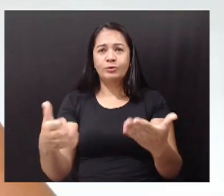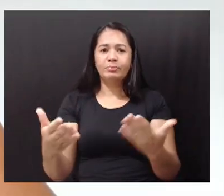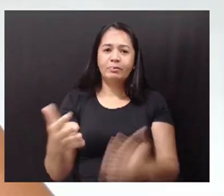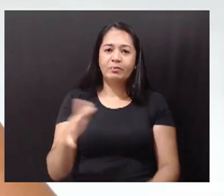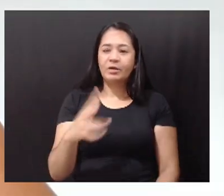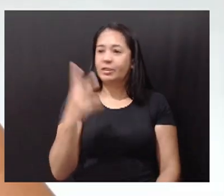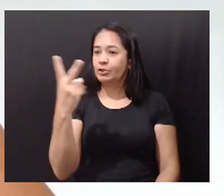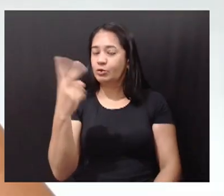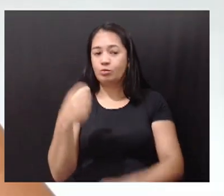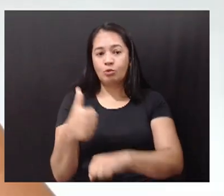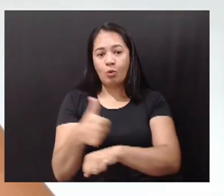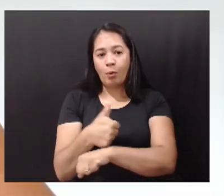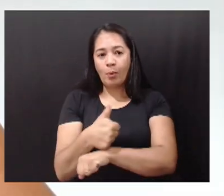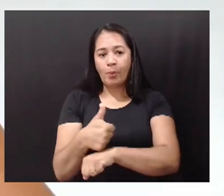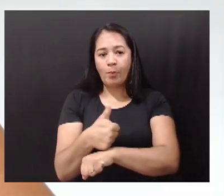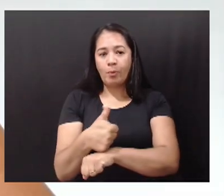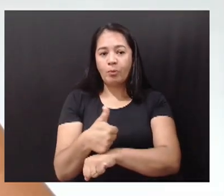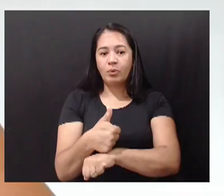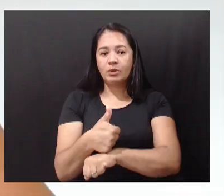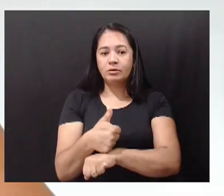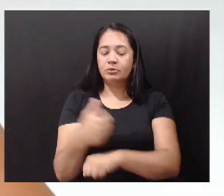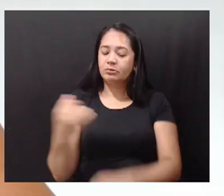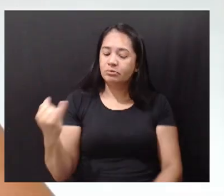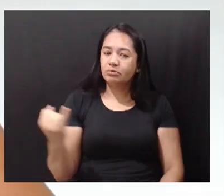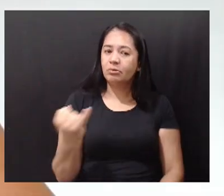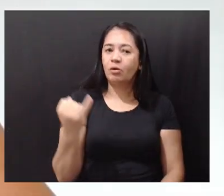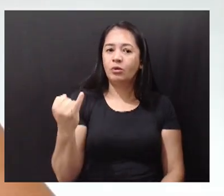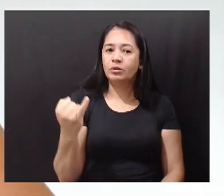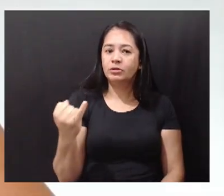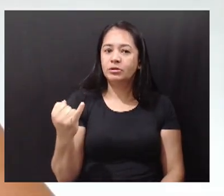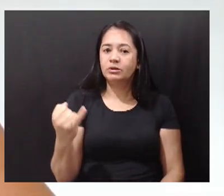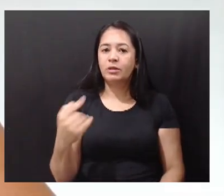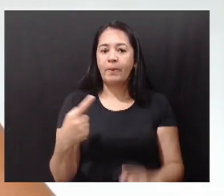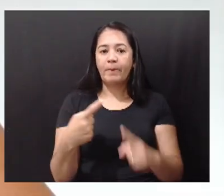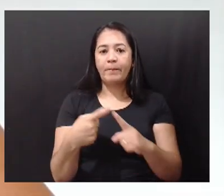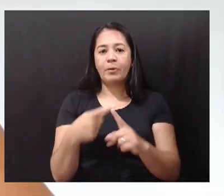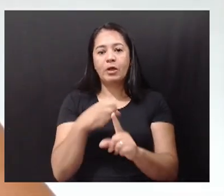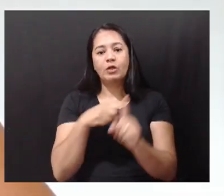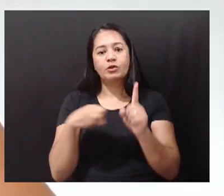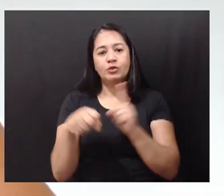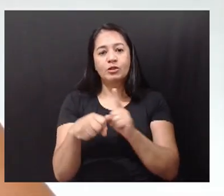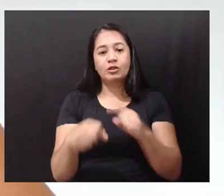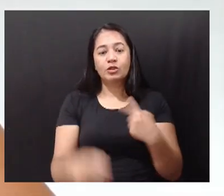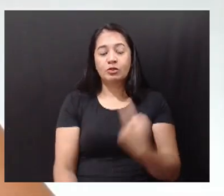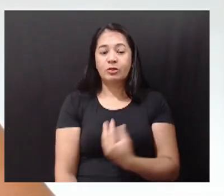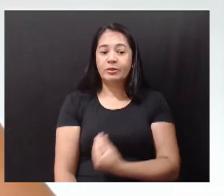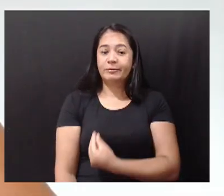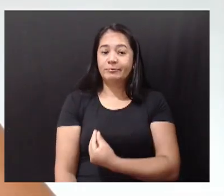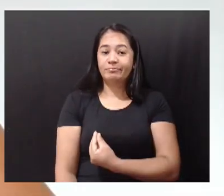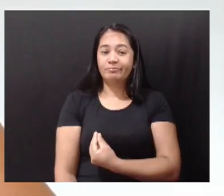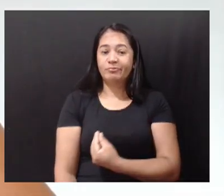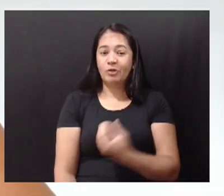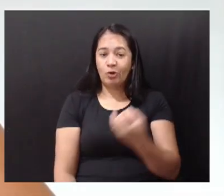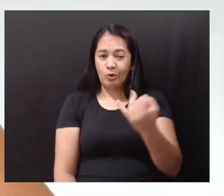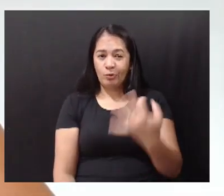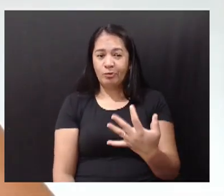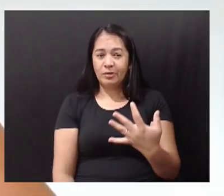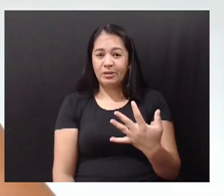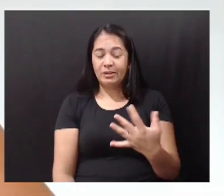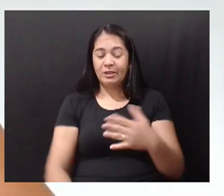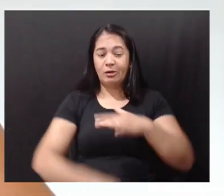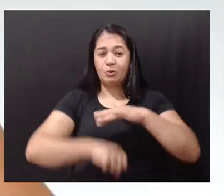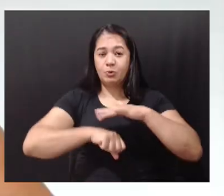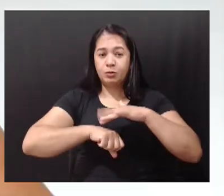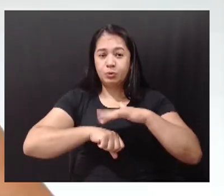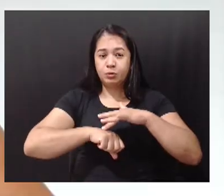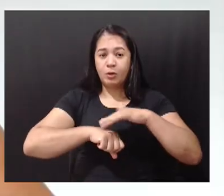profissões extremamente importantes nessa sociedade hoje que a gente fala que está assim, sendo adoecida pelo excesso